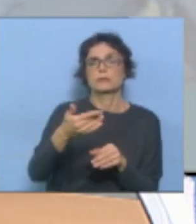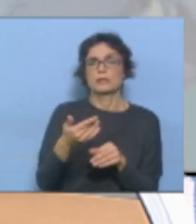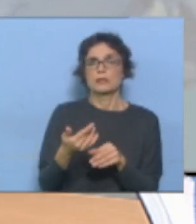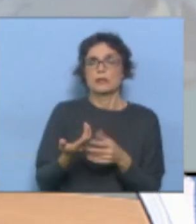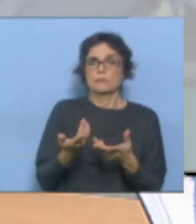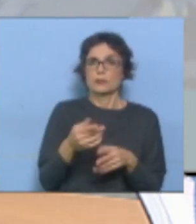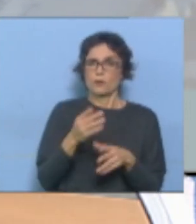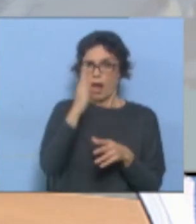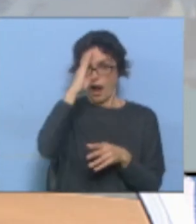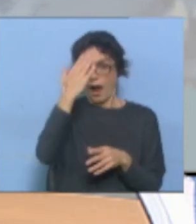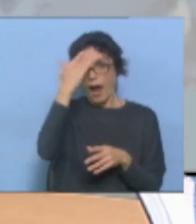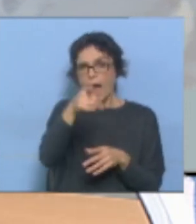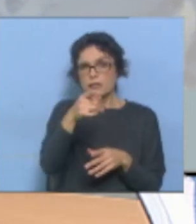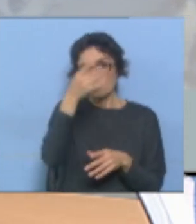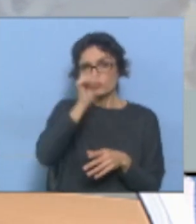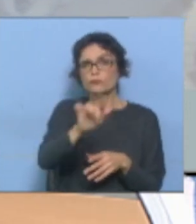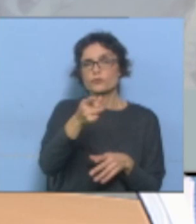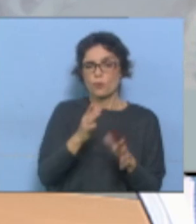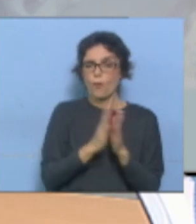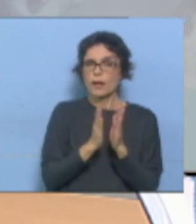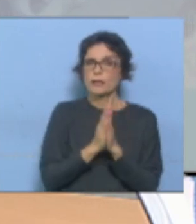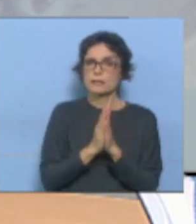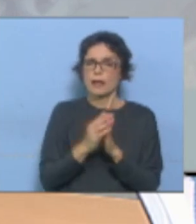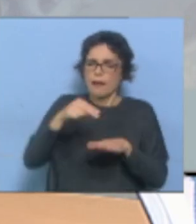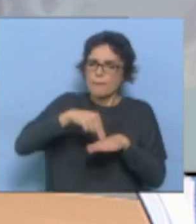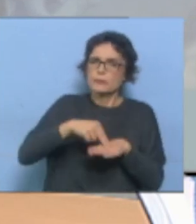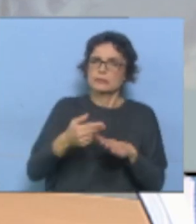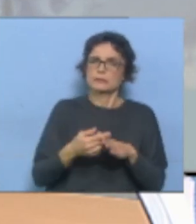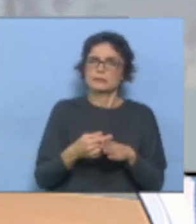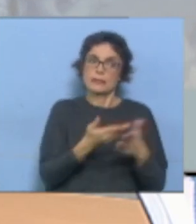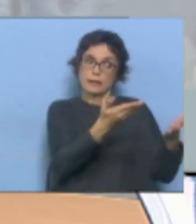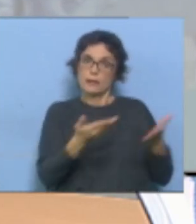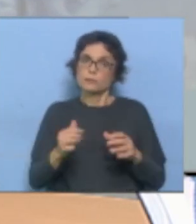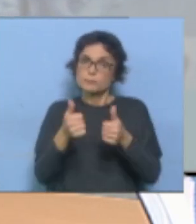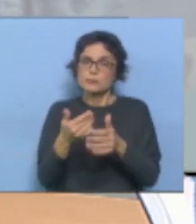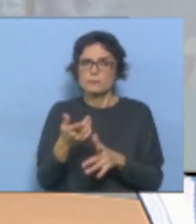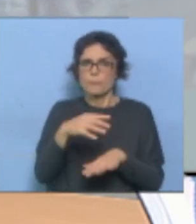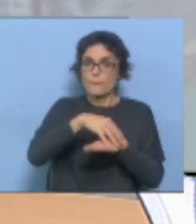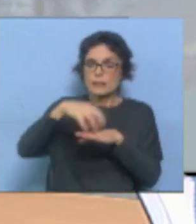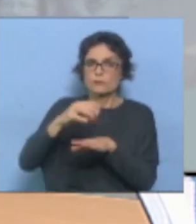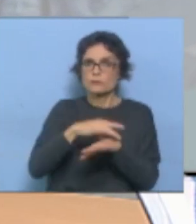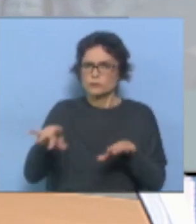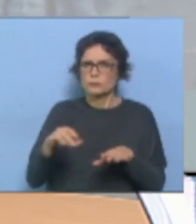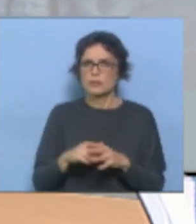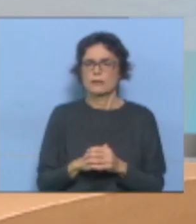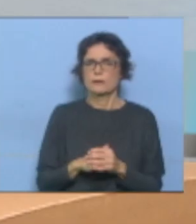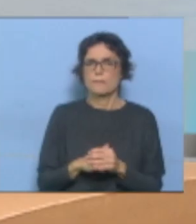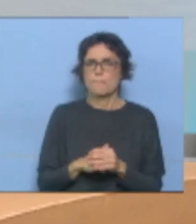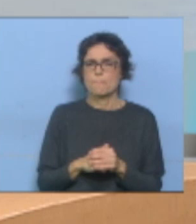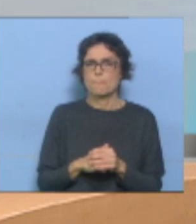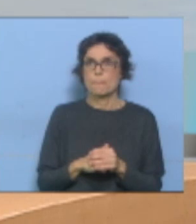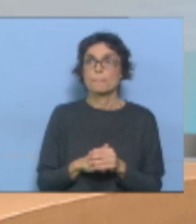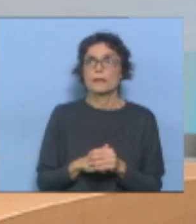não acantonada, digamos assim, e cada vez mais transversal e presente nas unidades hospitalares.